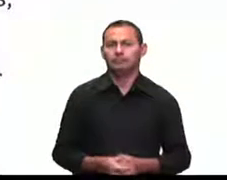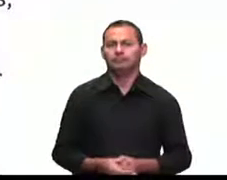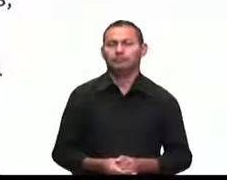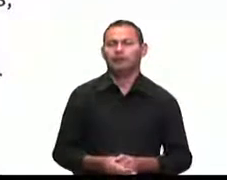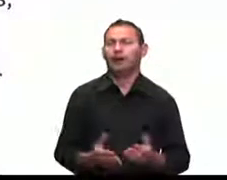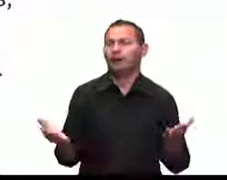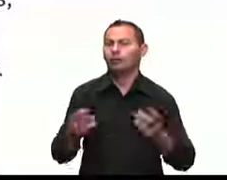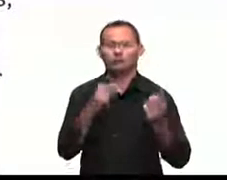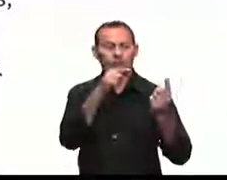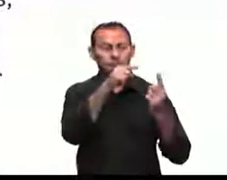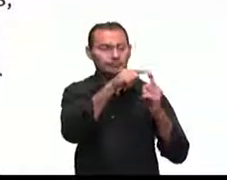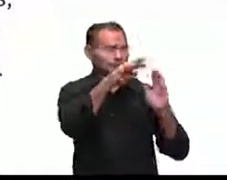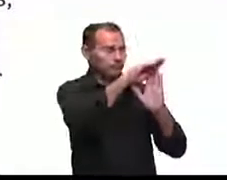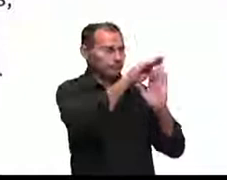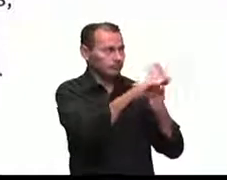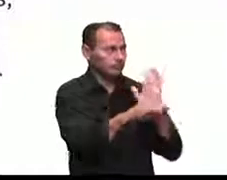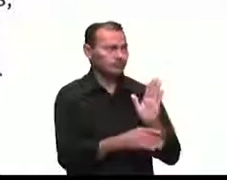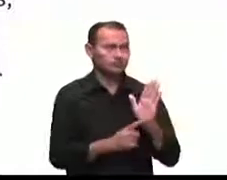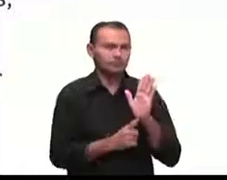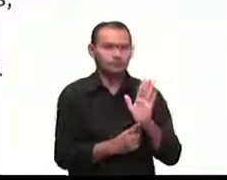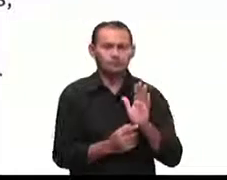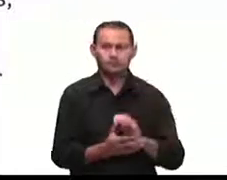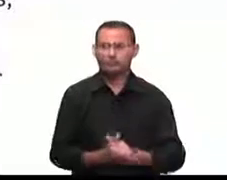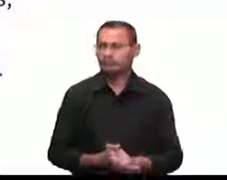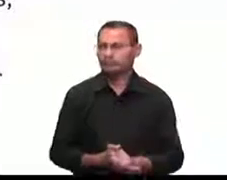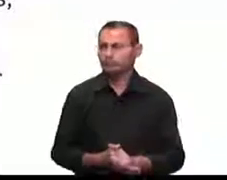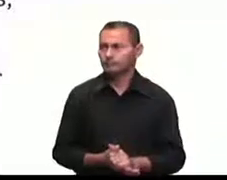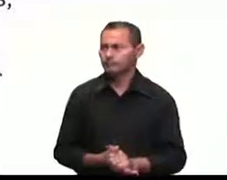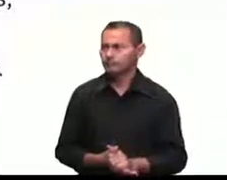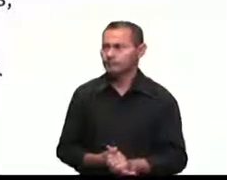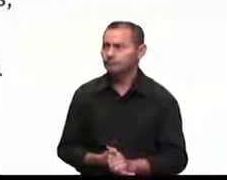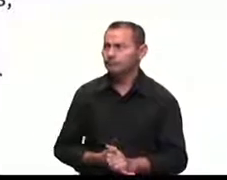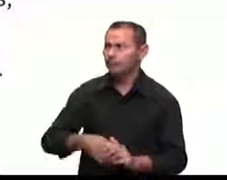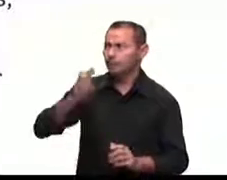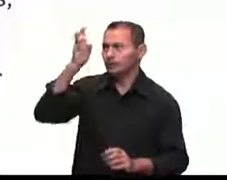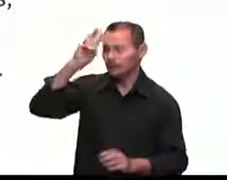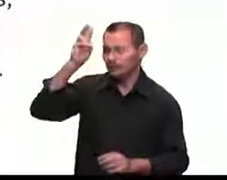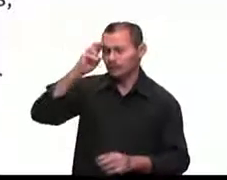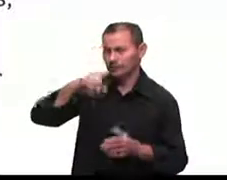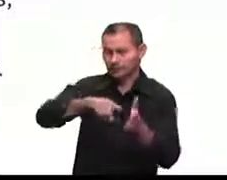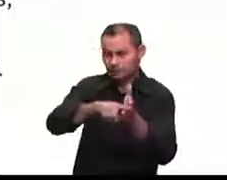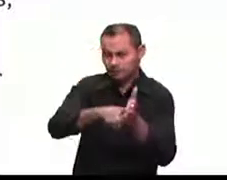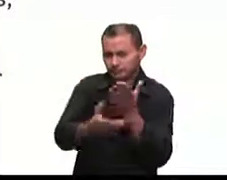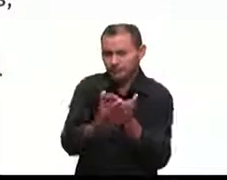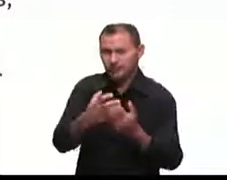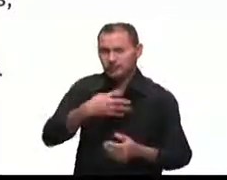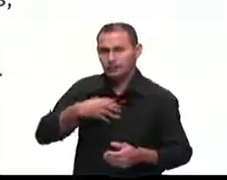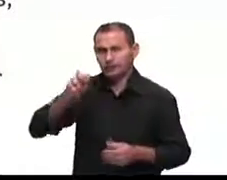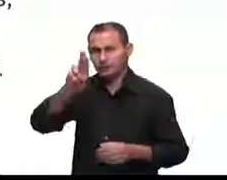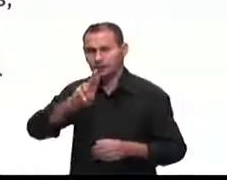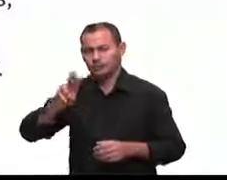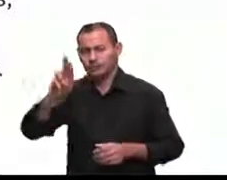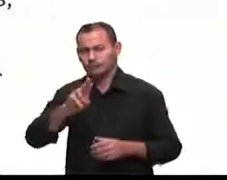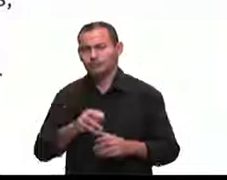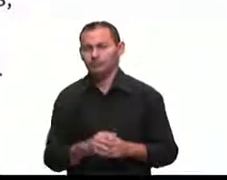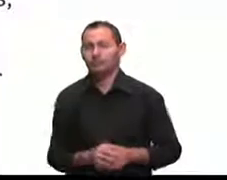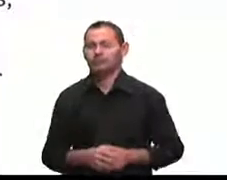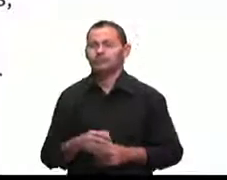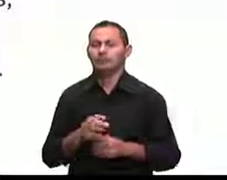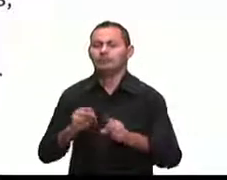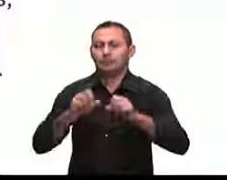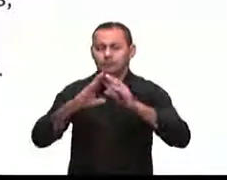os objetivos. Então, lembrem que a gente vai levantar o perfil do consumidor de